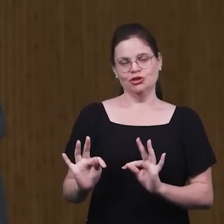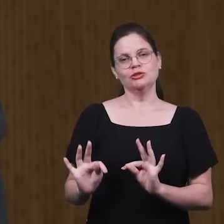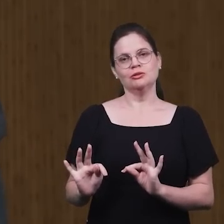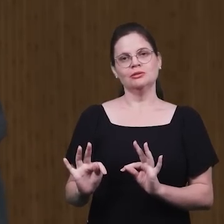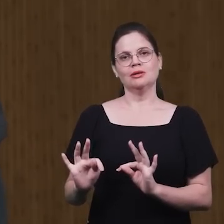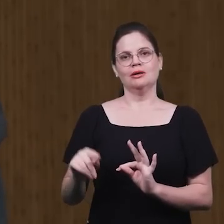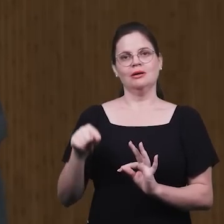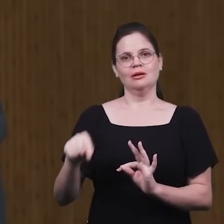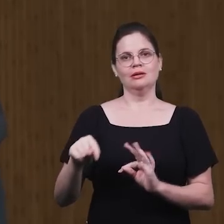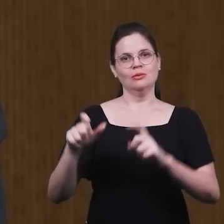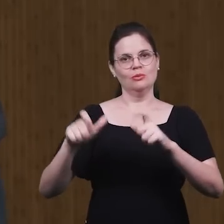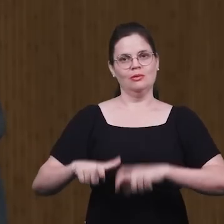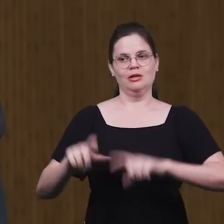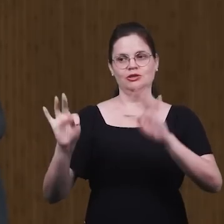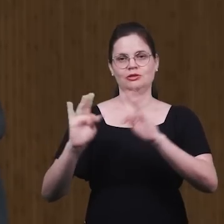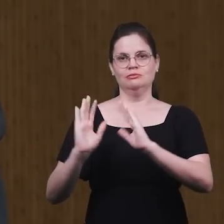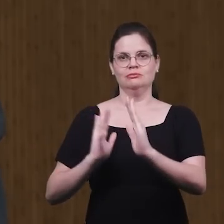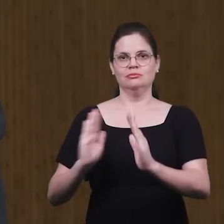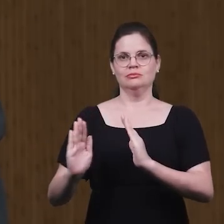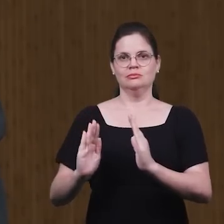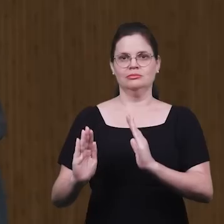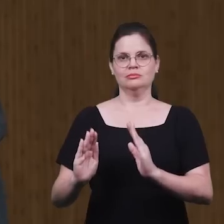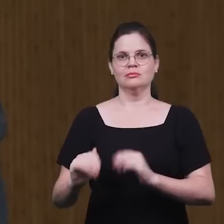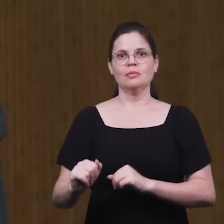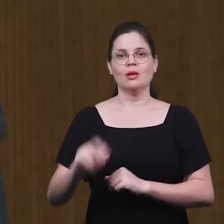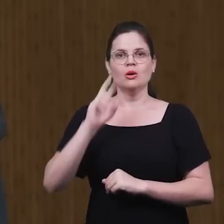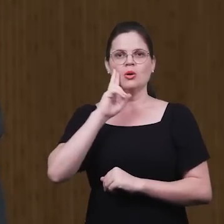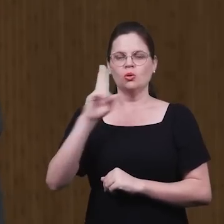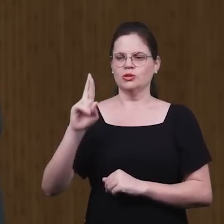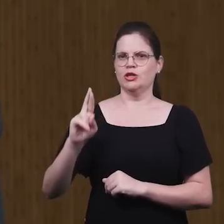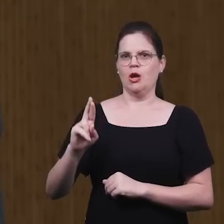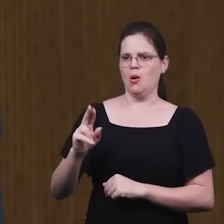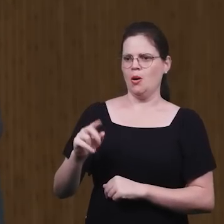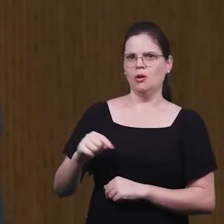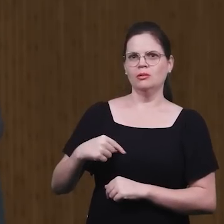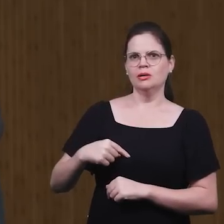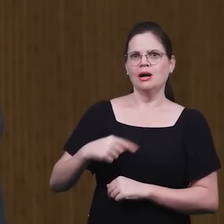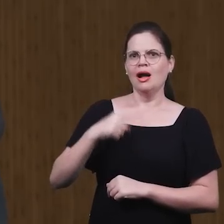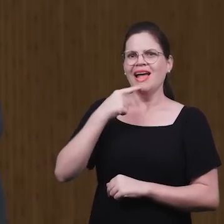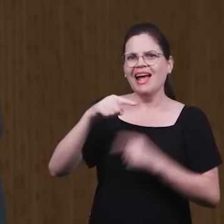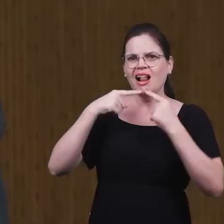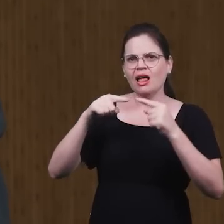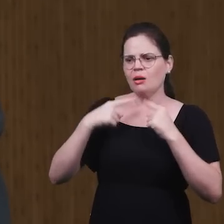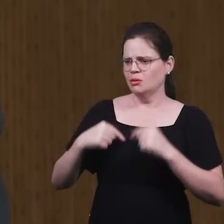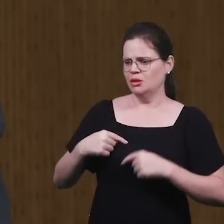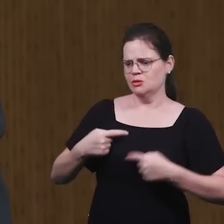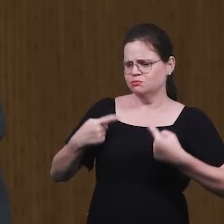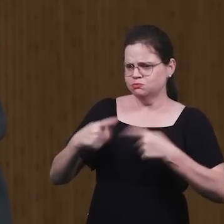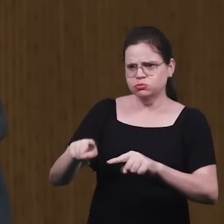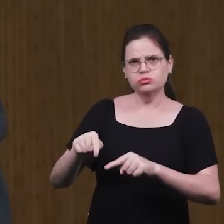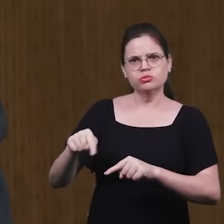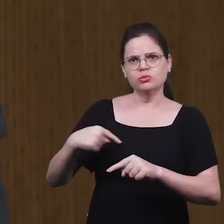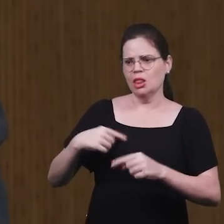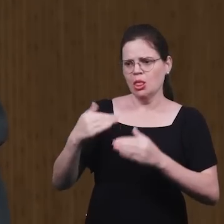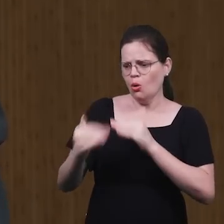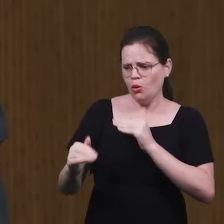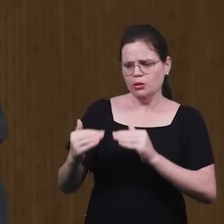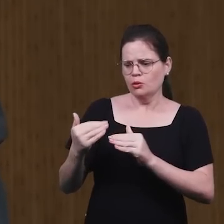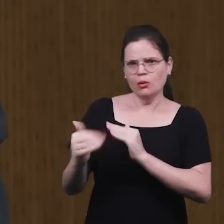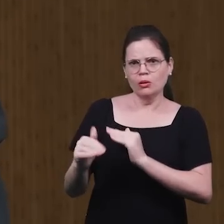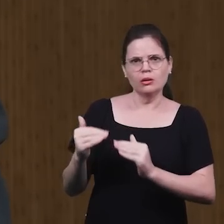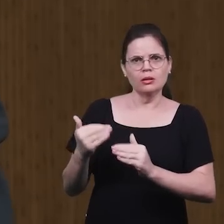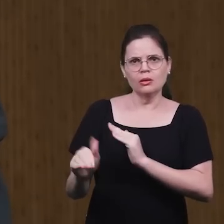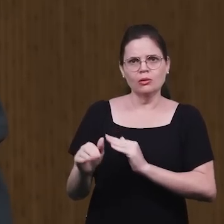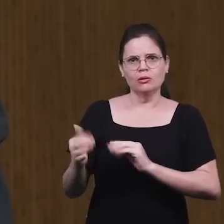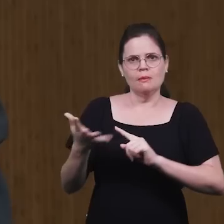ela na sua expressão universal, ela é uma igreja que recebe recriminações do Senhor. mas o Senhor tem lá os seus fiéis. Eu gostaria de